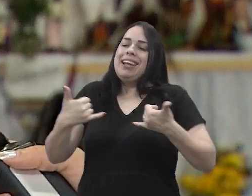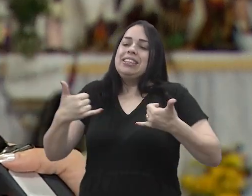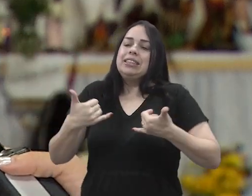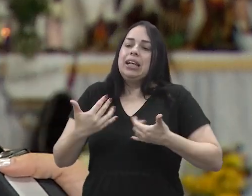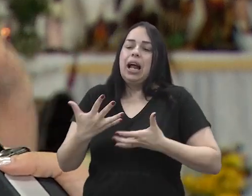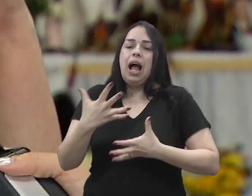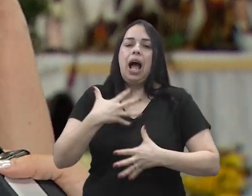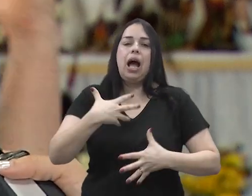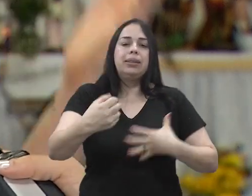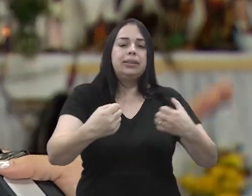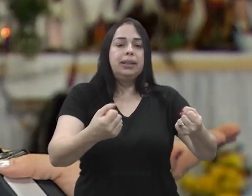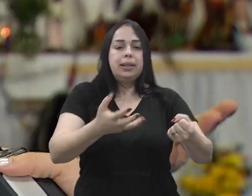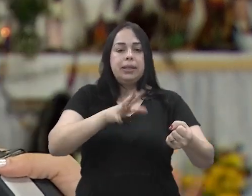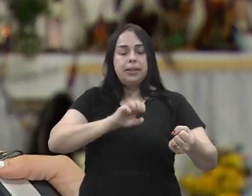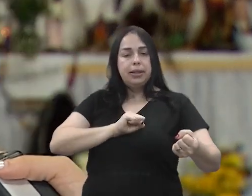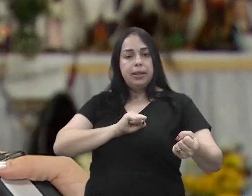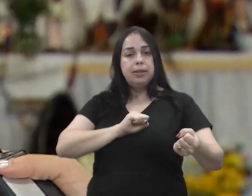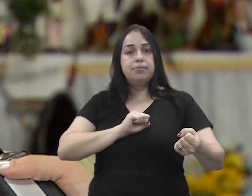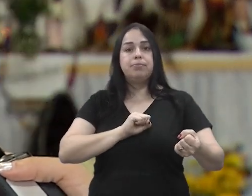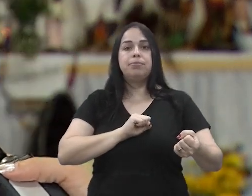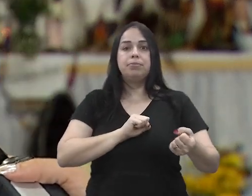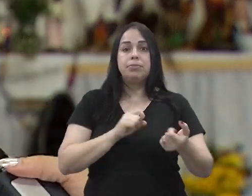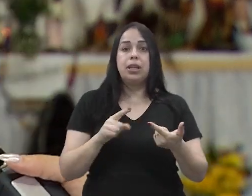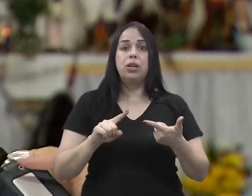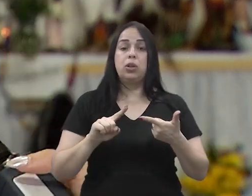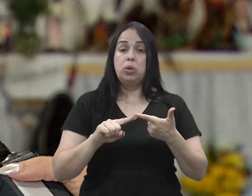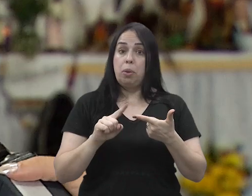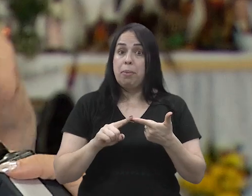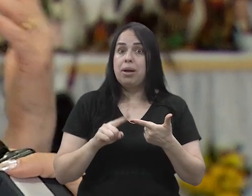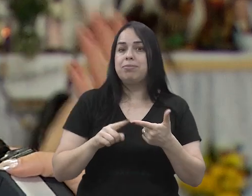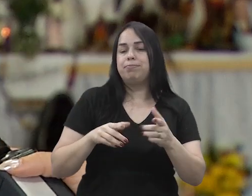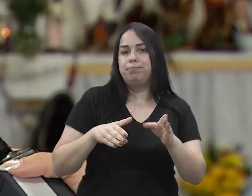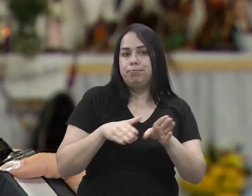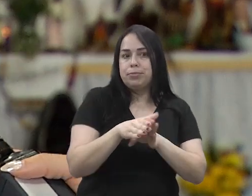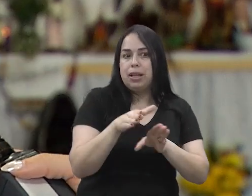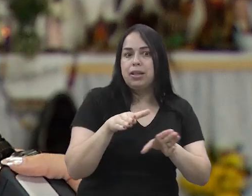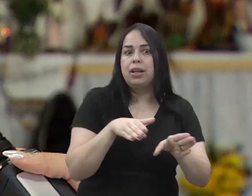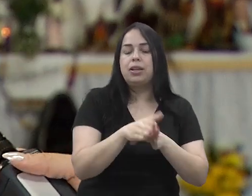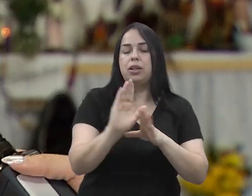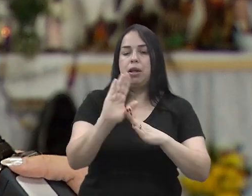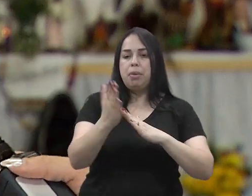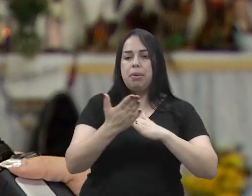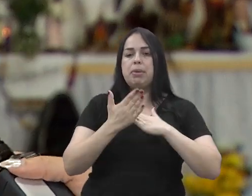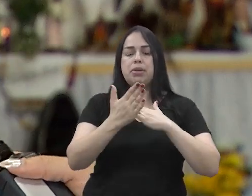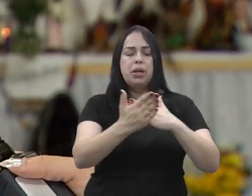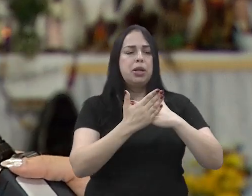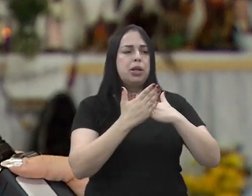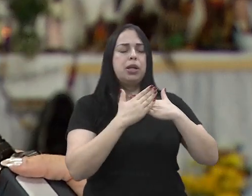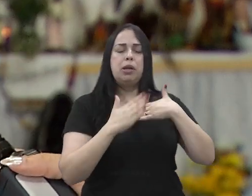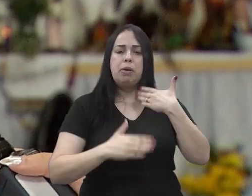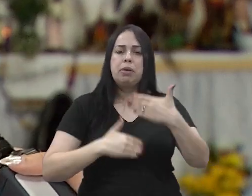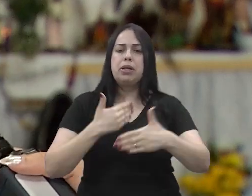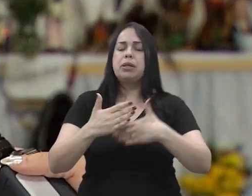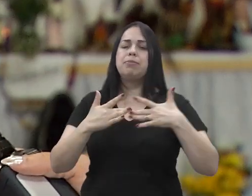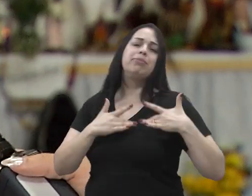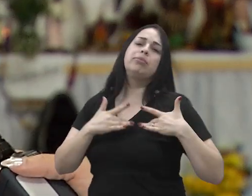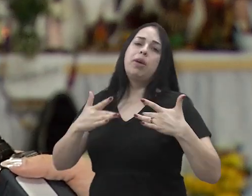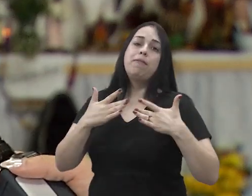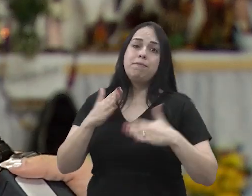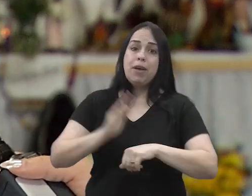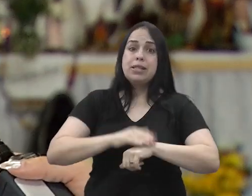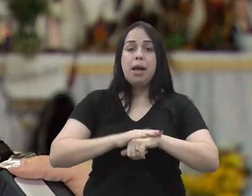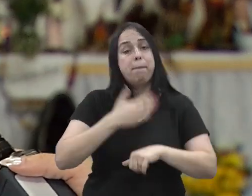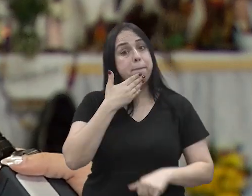energia. Então, a Umbanda é isso, né? São mentores espirituais que estão aí nos auxiliando para que a gente faça caridade e faça